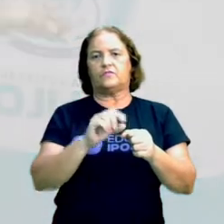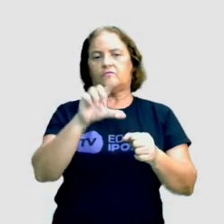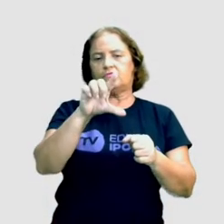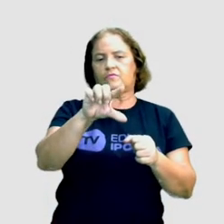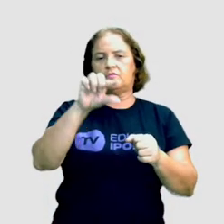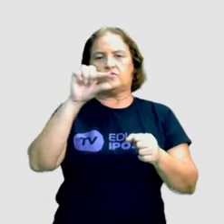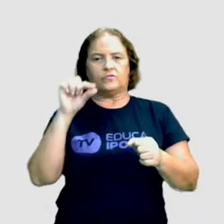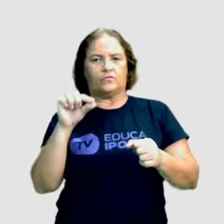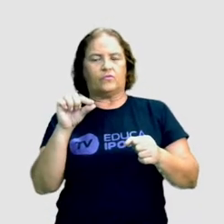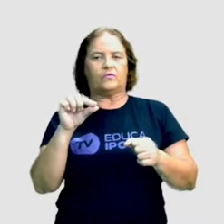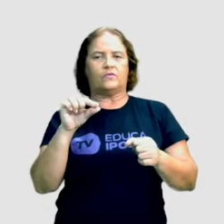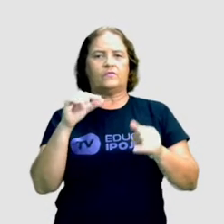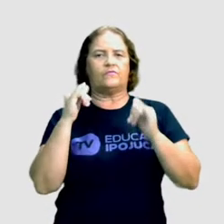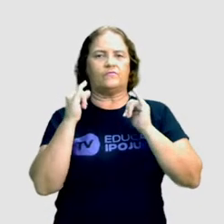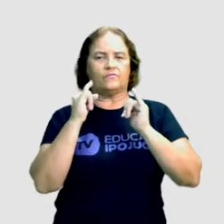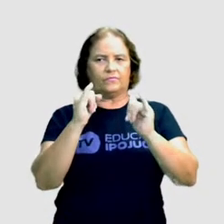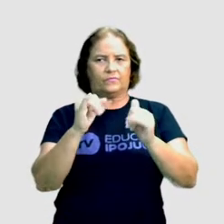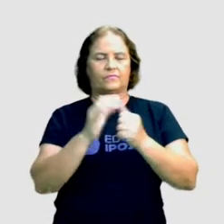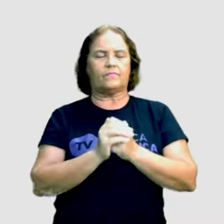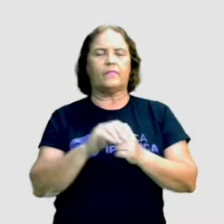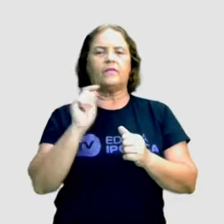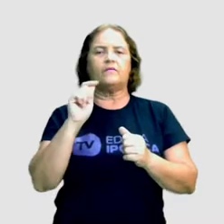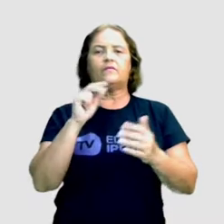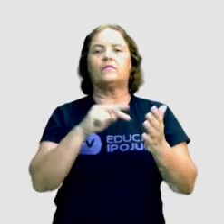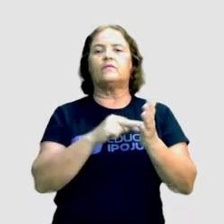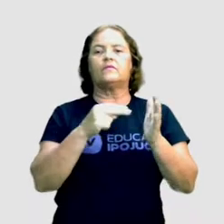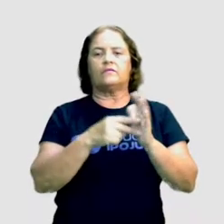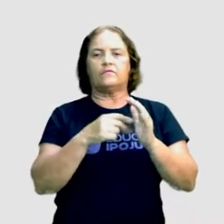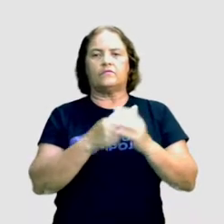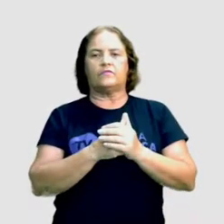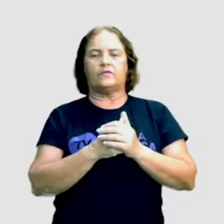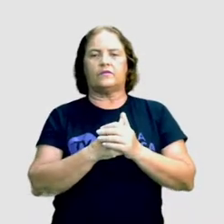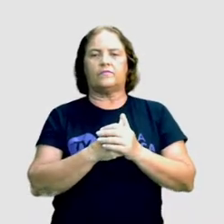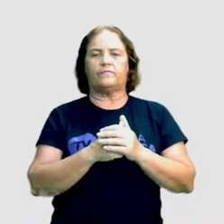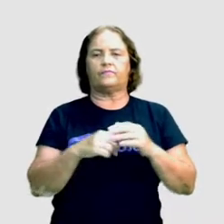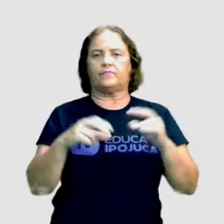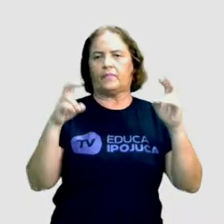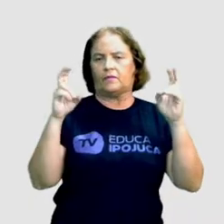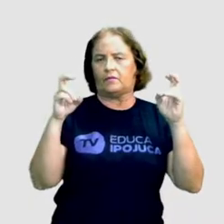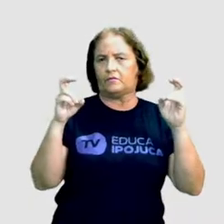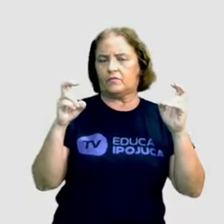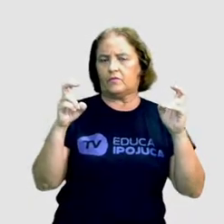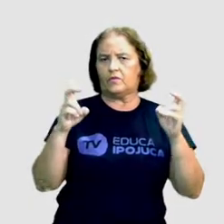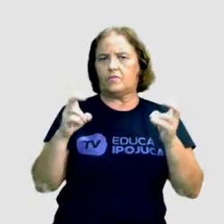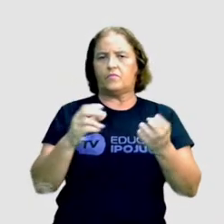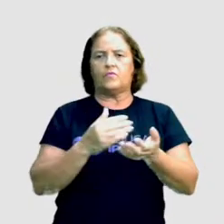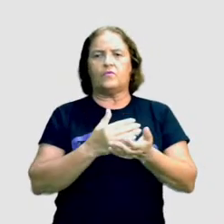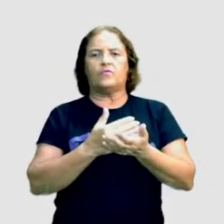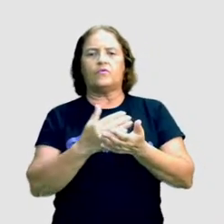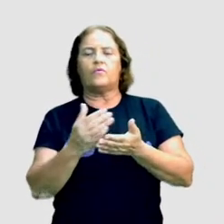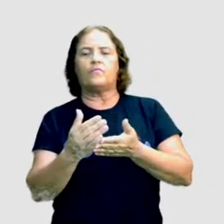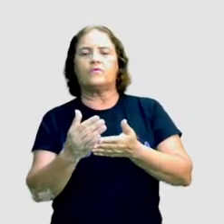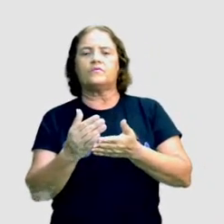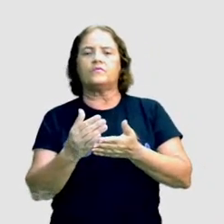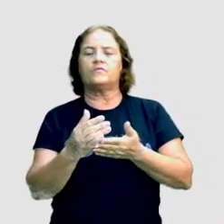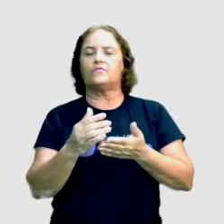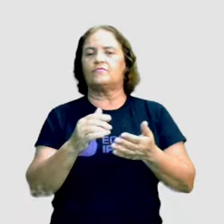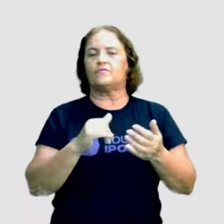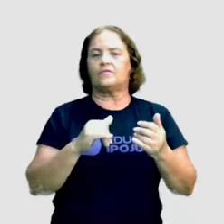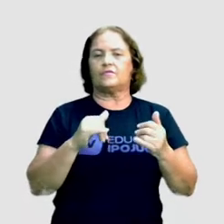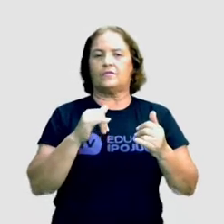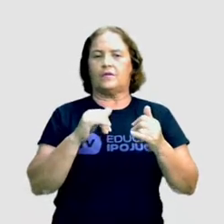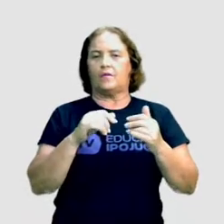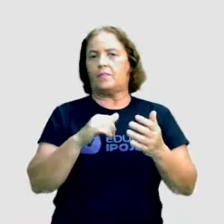curadoria da informação, afinal? O termo curadoria da informação surgiu no contexto das mídias digitais. Diversidade